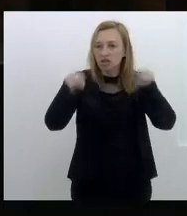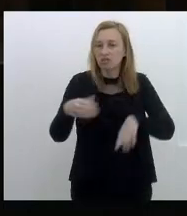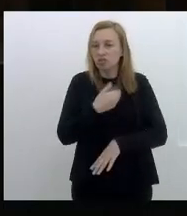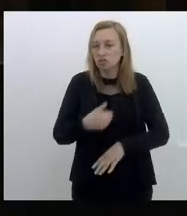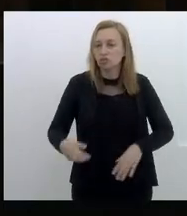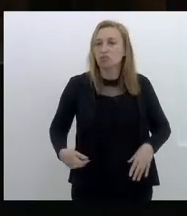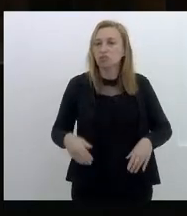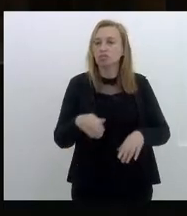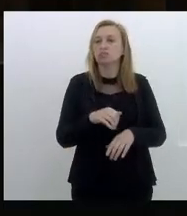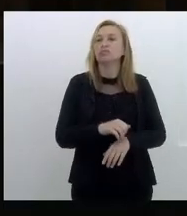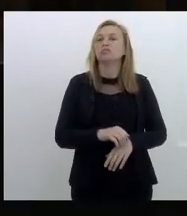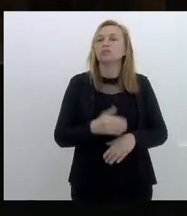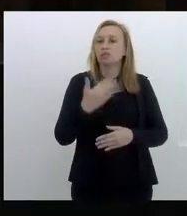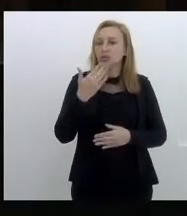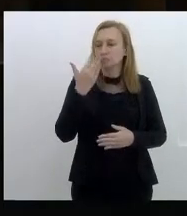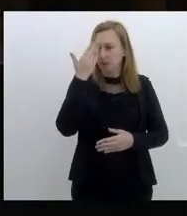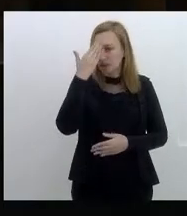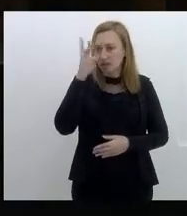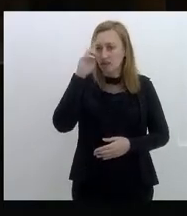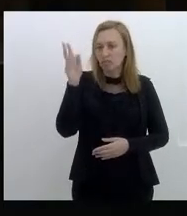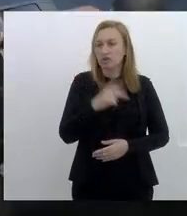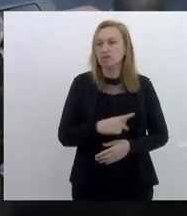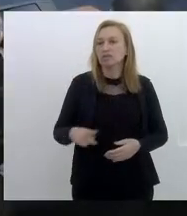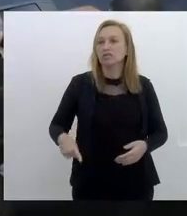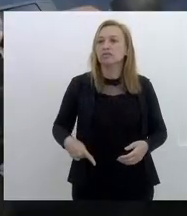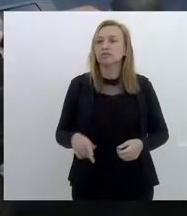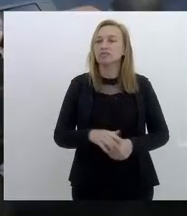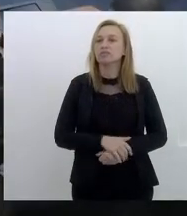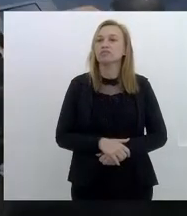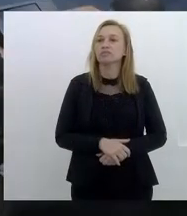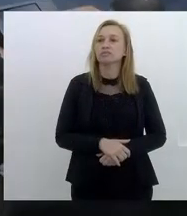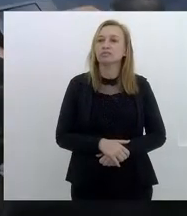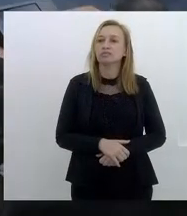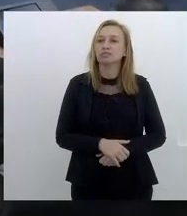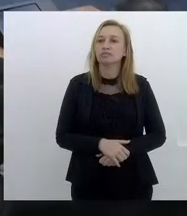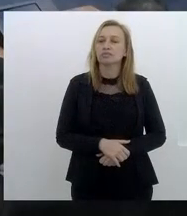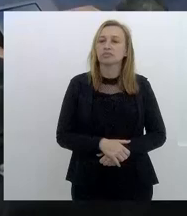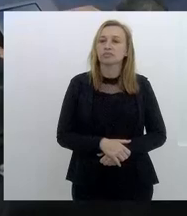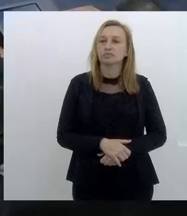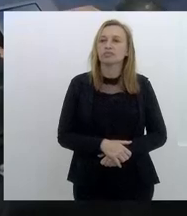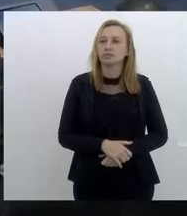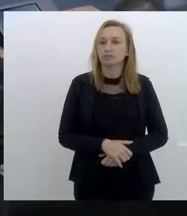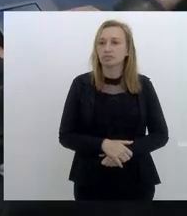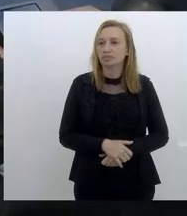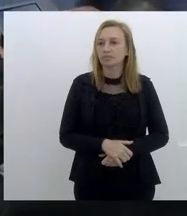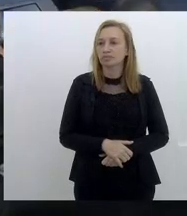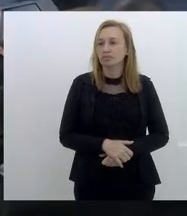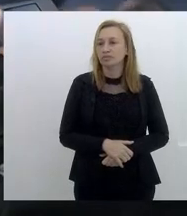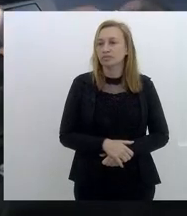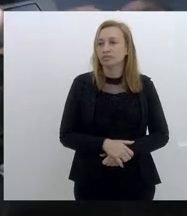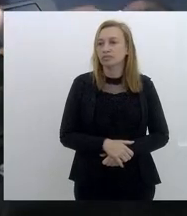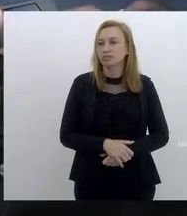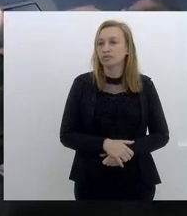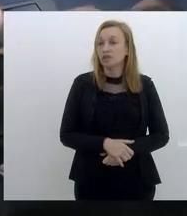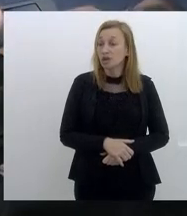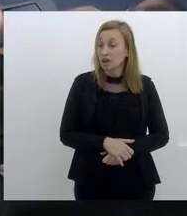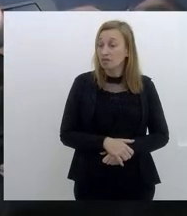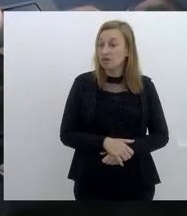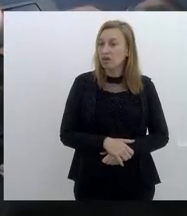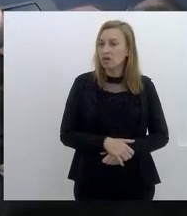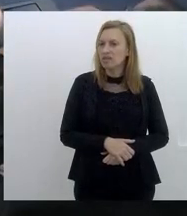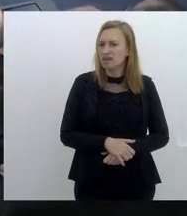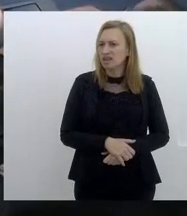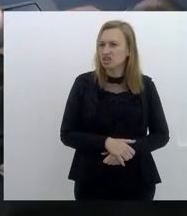servidores do Estado do Rio de Janeiro Muito obrigado a presidente a passar palavra para